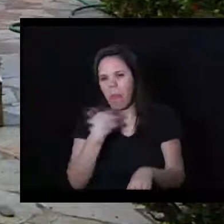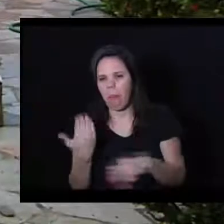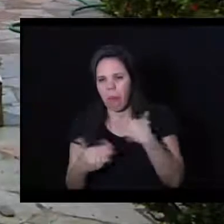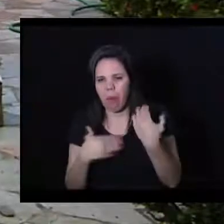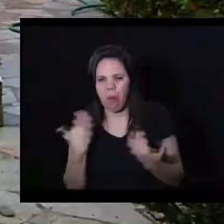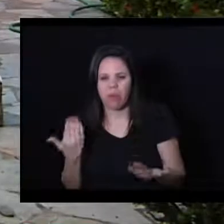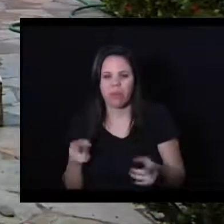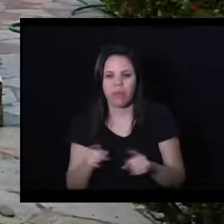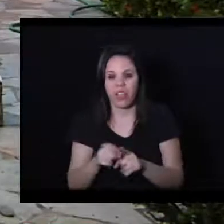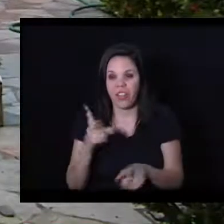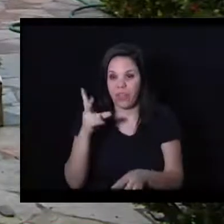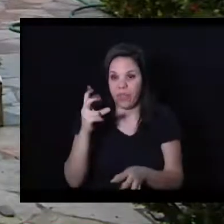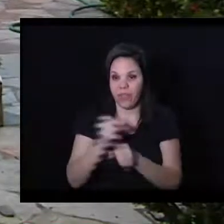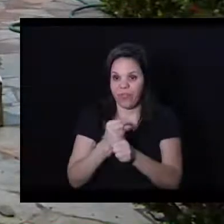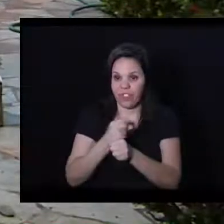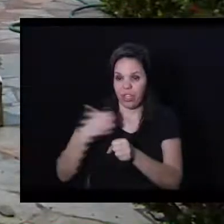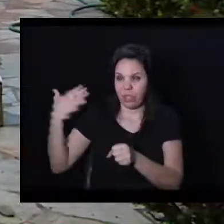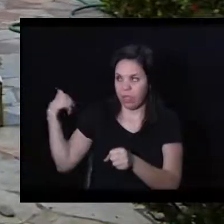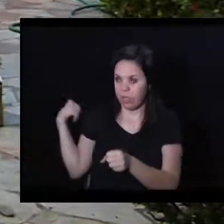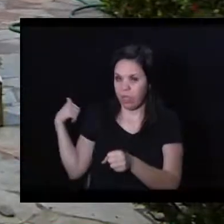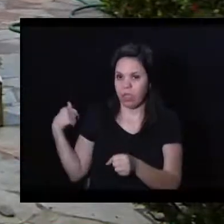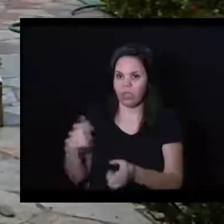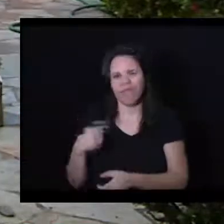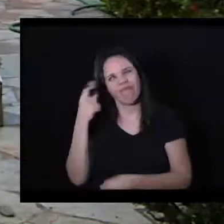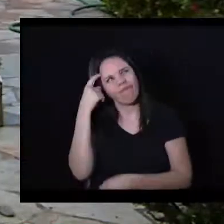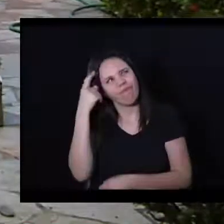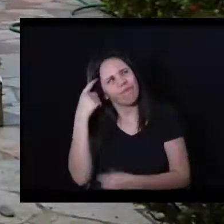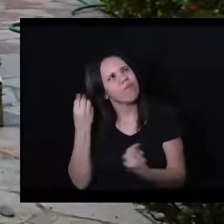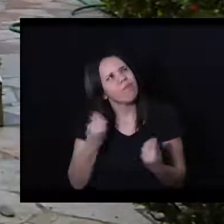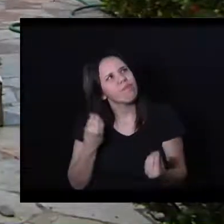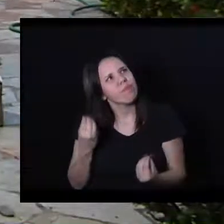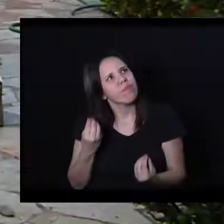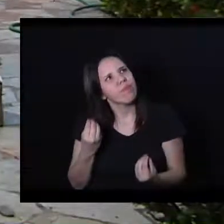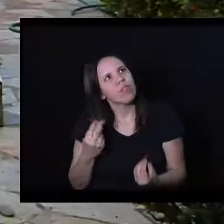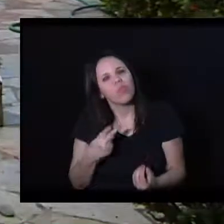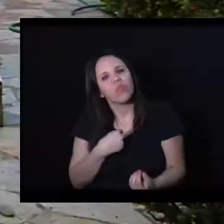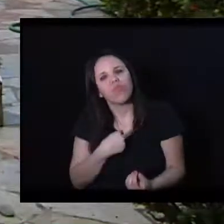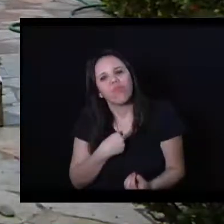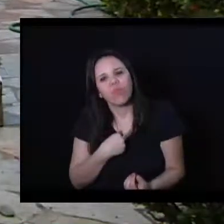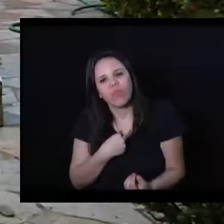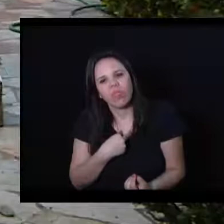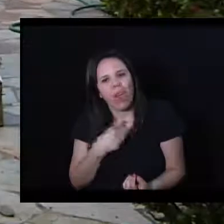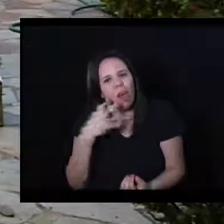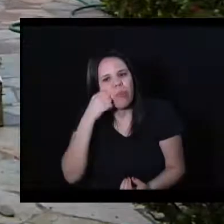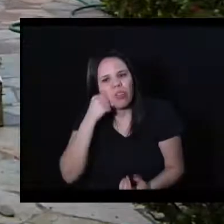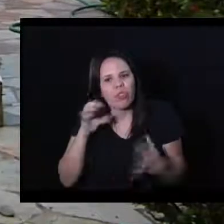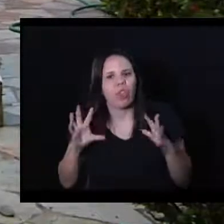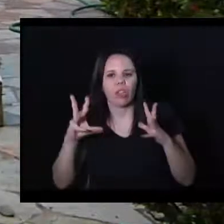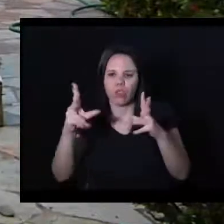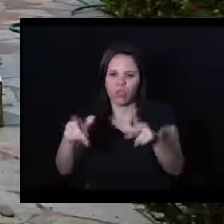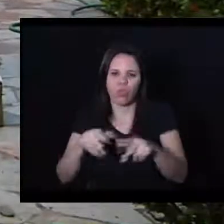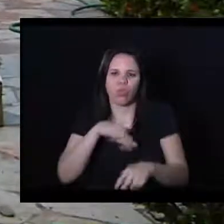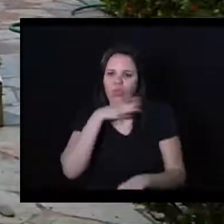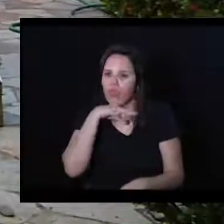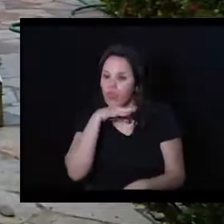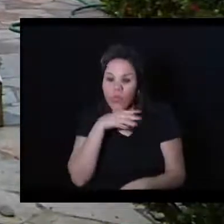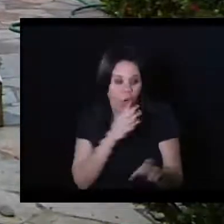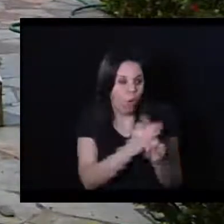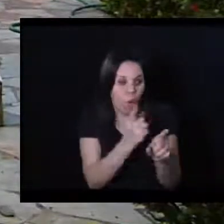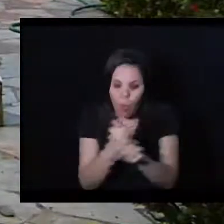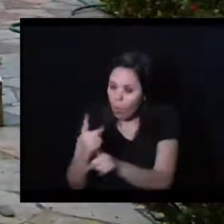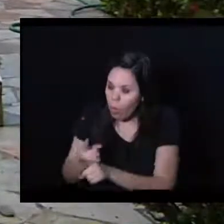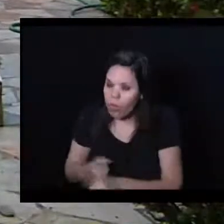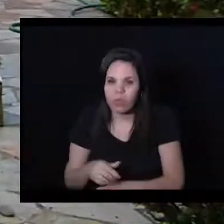começou, isso há 20 anos atrás, né? A gente começou a pensar, não dá para adotar todos os bichos que a gente